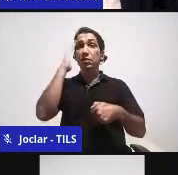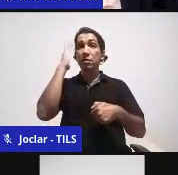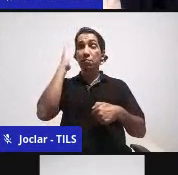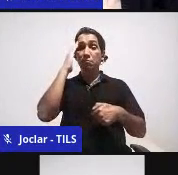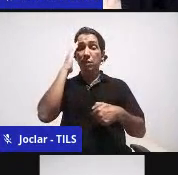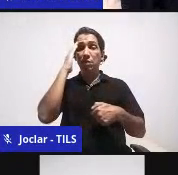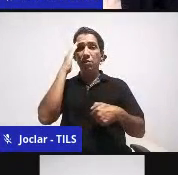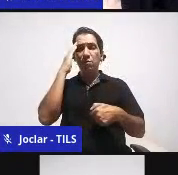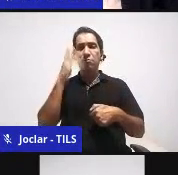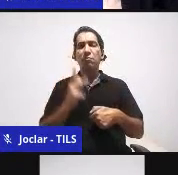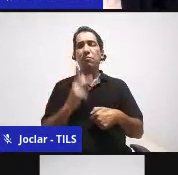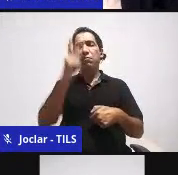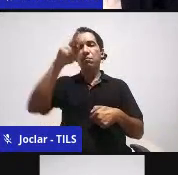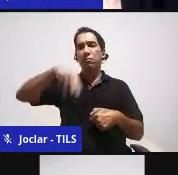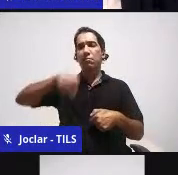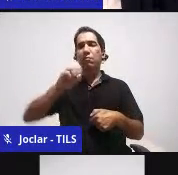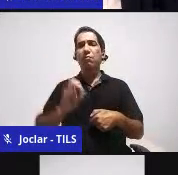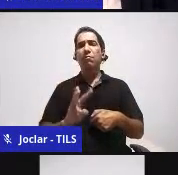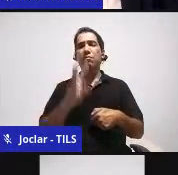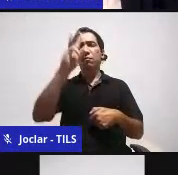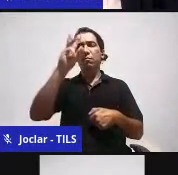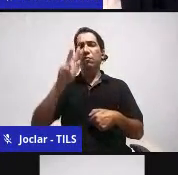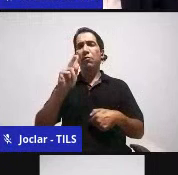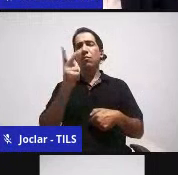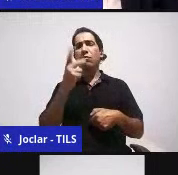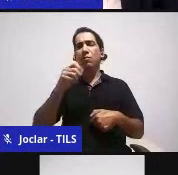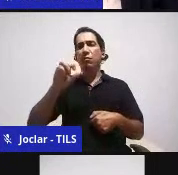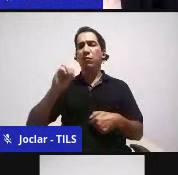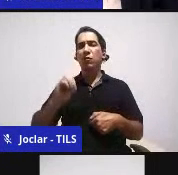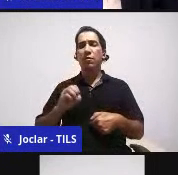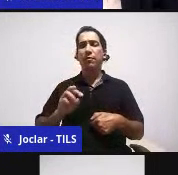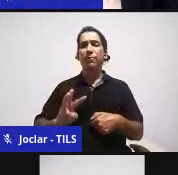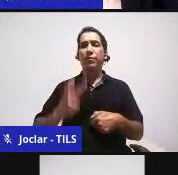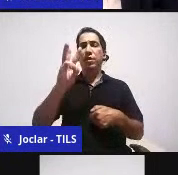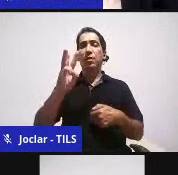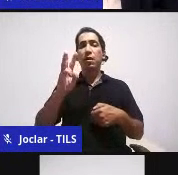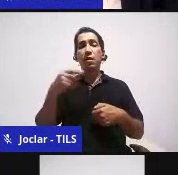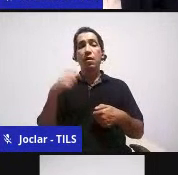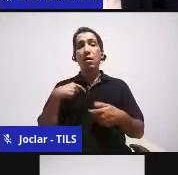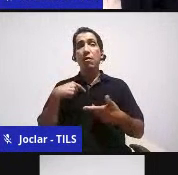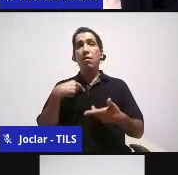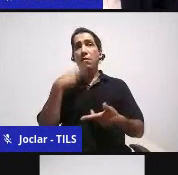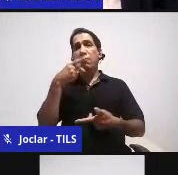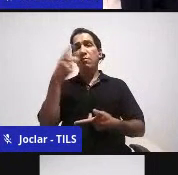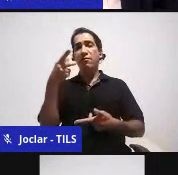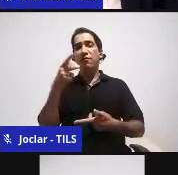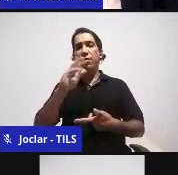Mas eu estava até referindo agora no chat privado aí da questão, por exemplo,